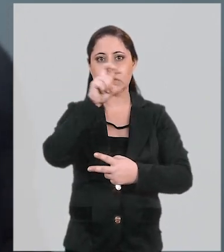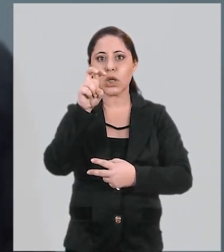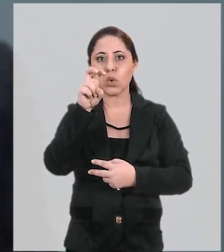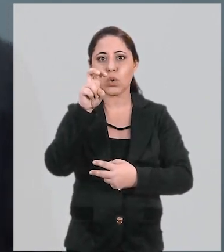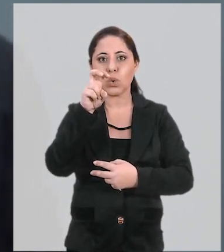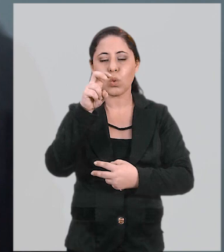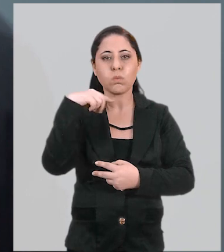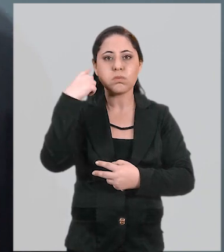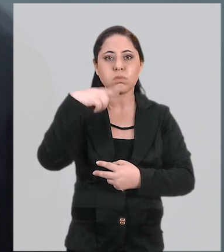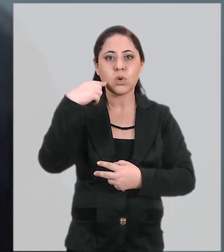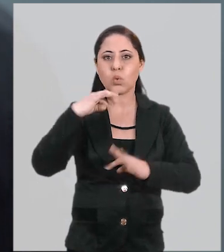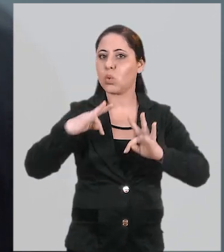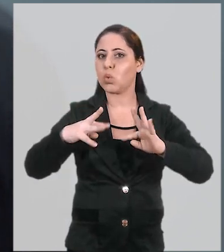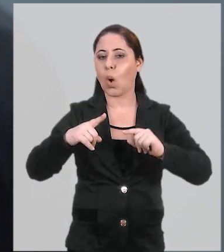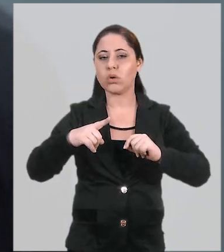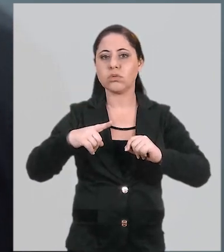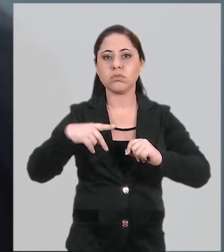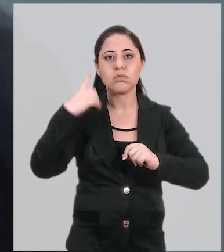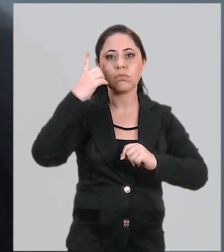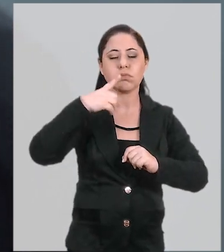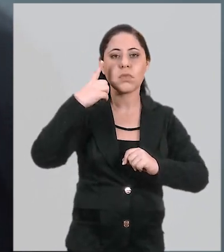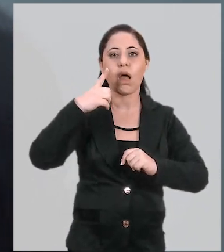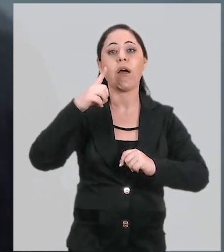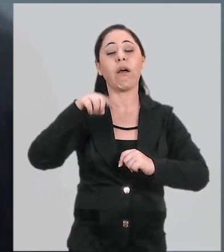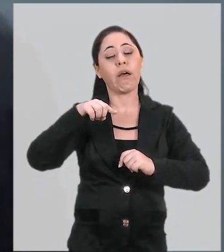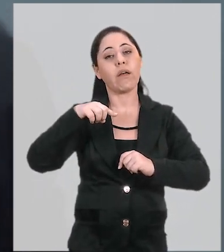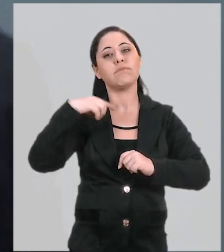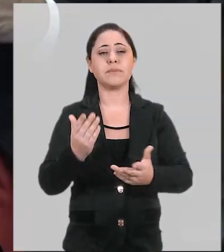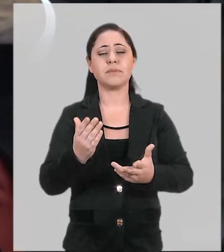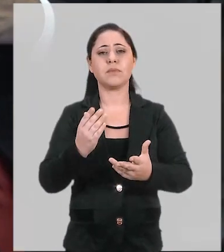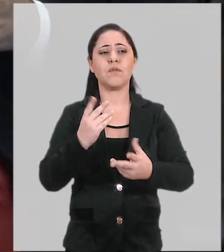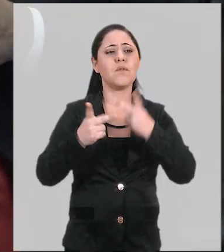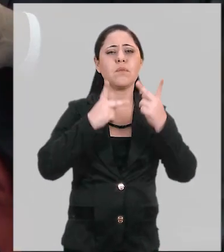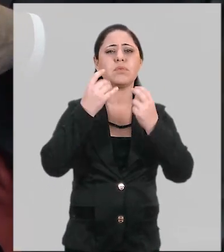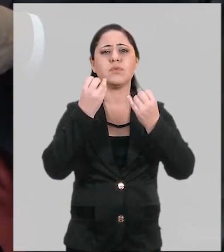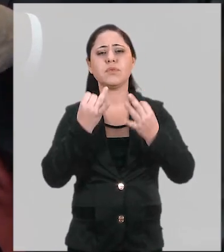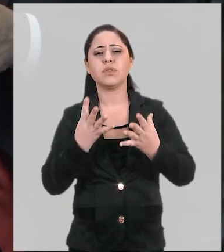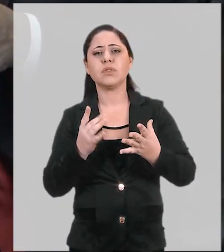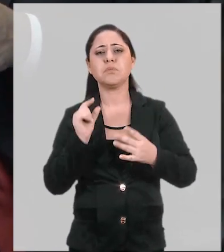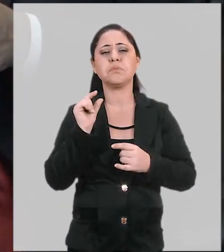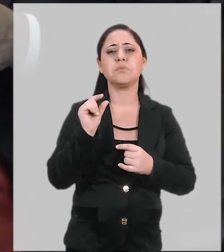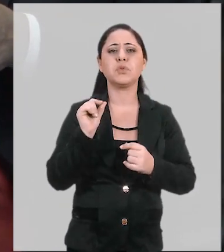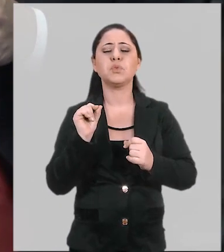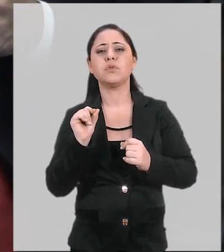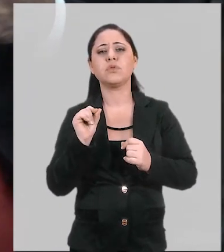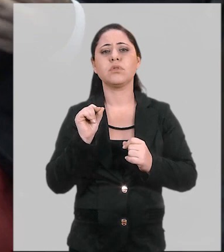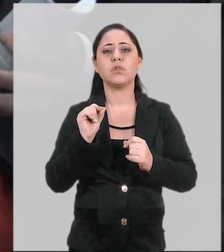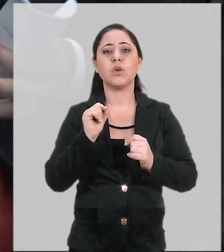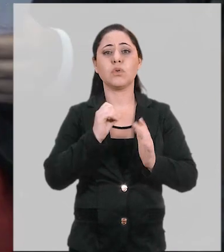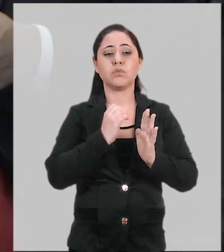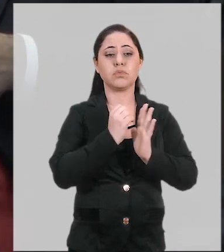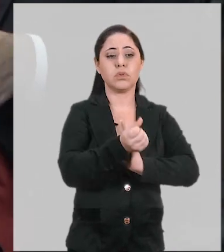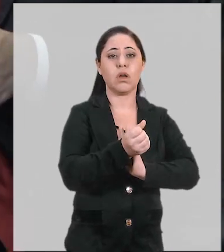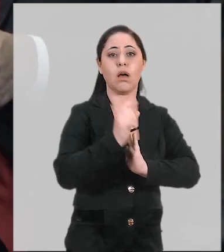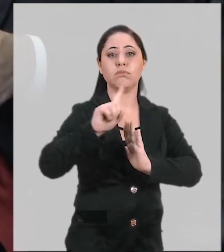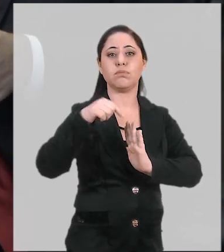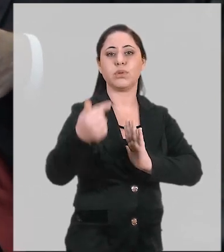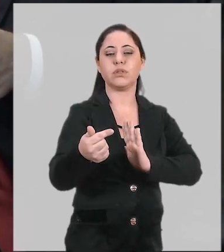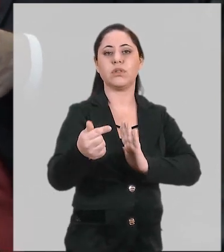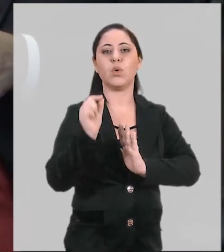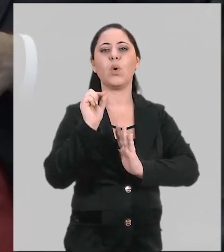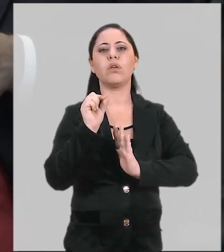todos os parlamentares são advogados, e obviamente que isso gera uma discussão maior. Vamos falar agora um pouquinho do que o segundo semestre